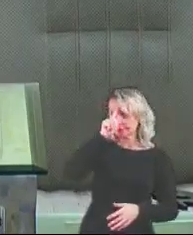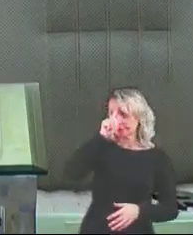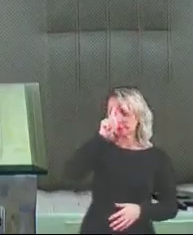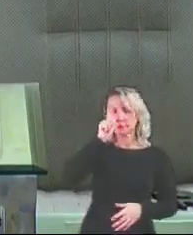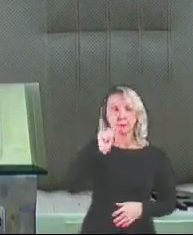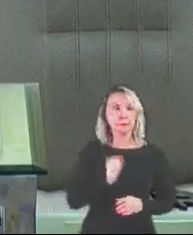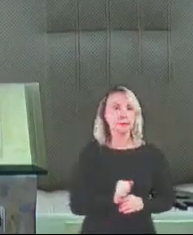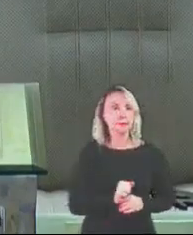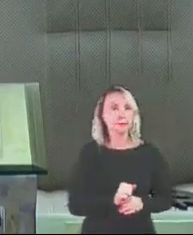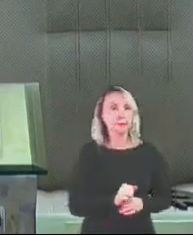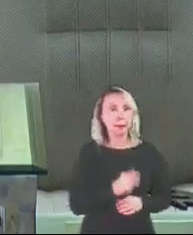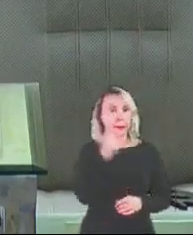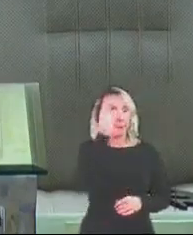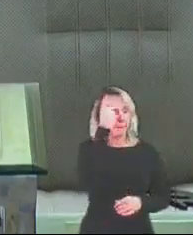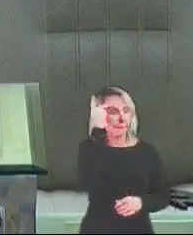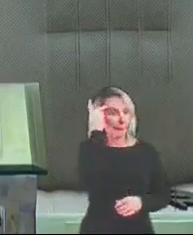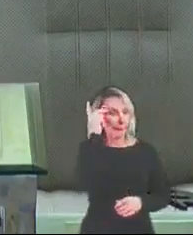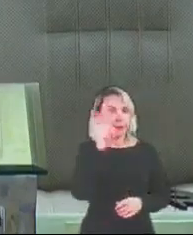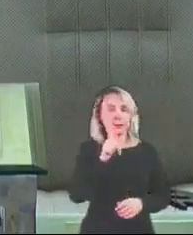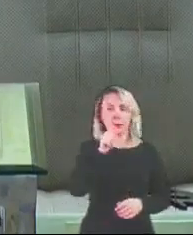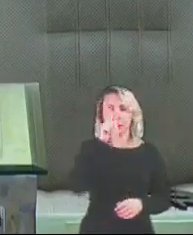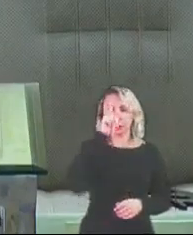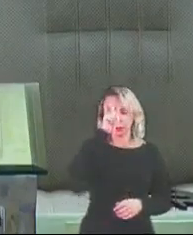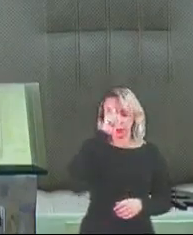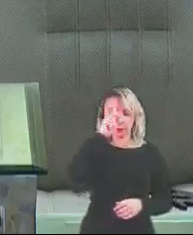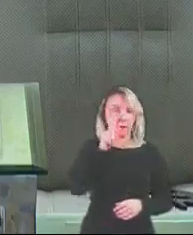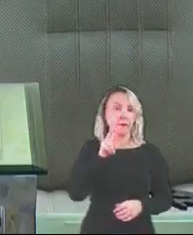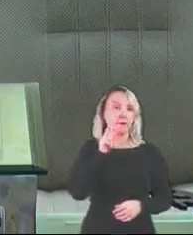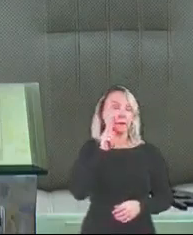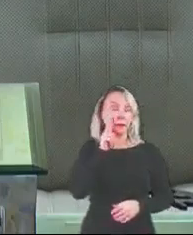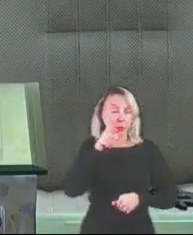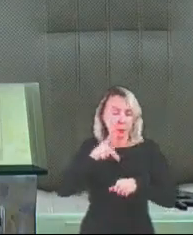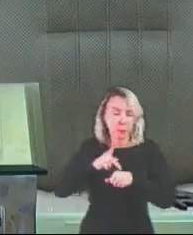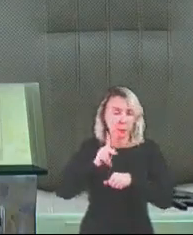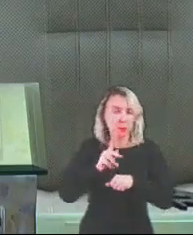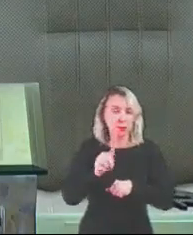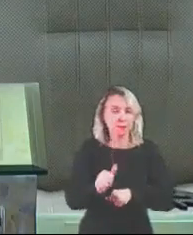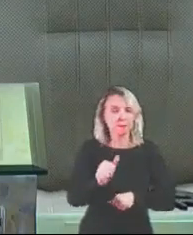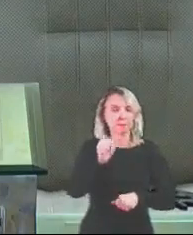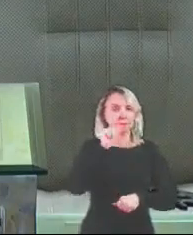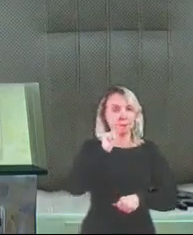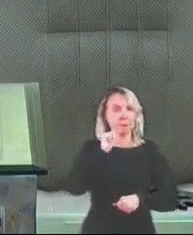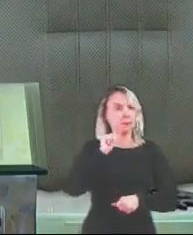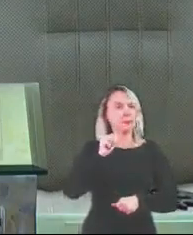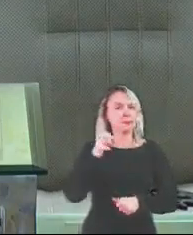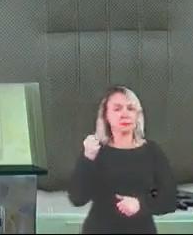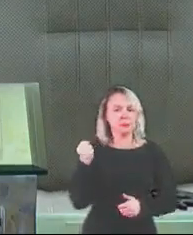um grego que tomasse vinho puro era tido como devasso.